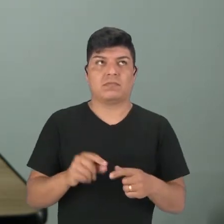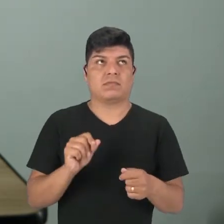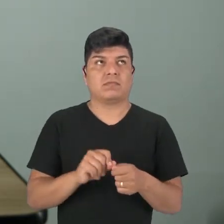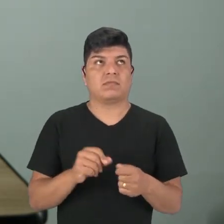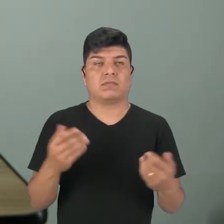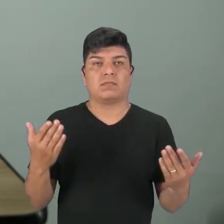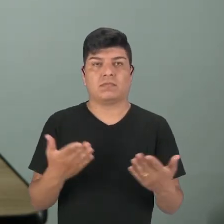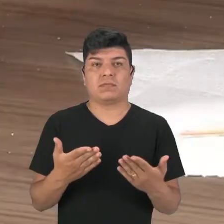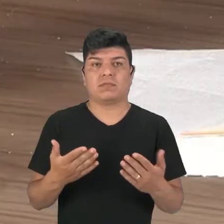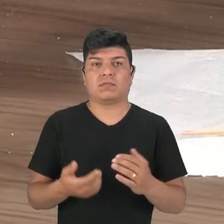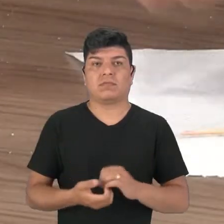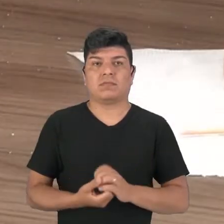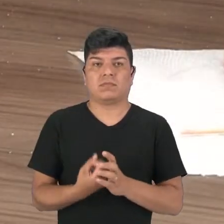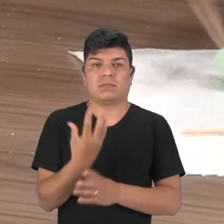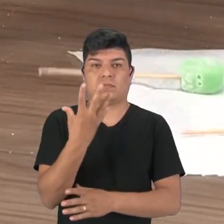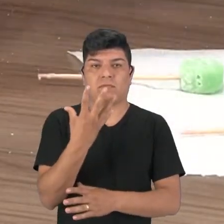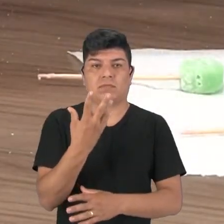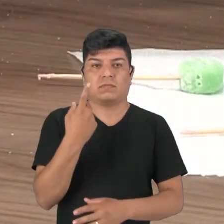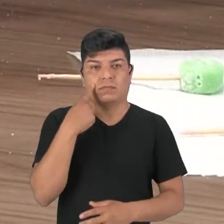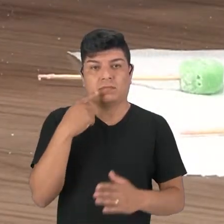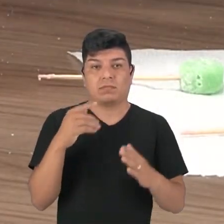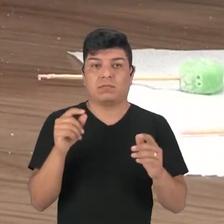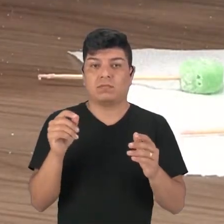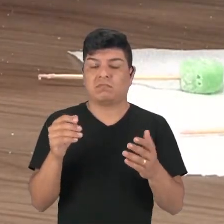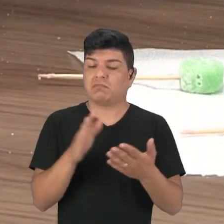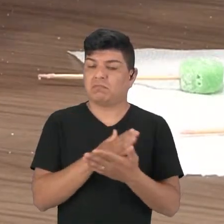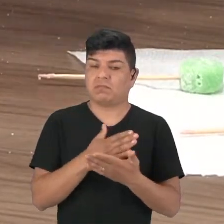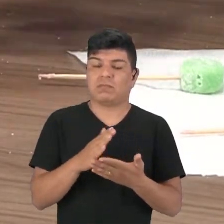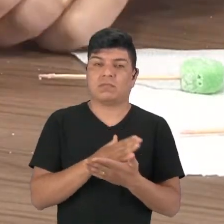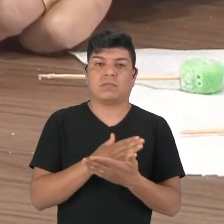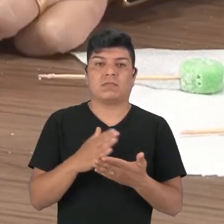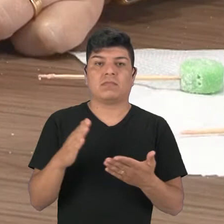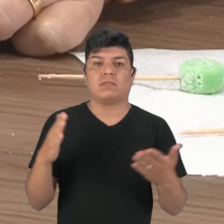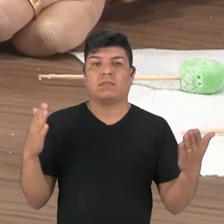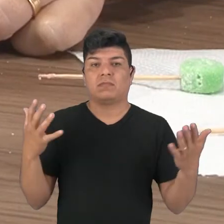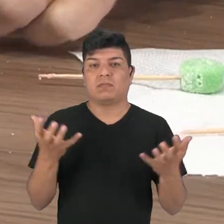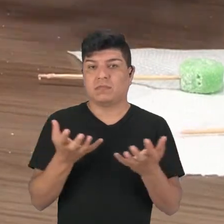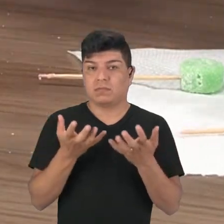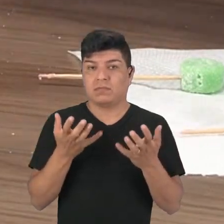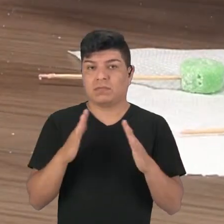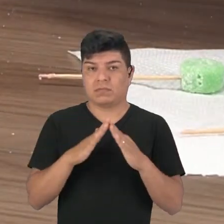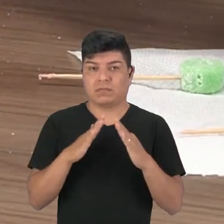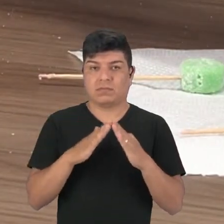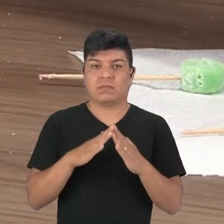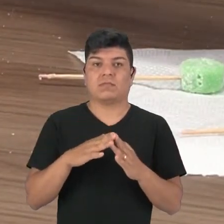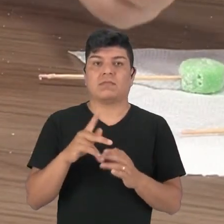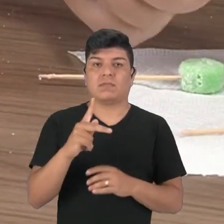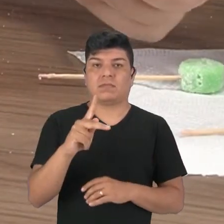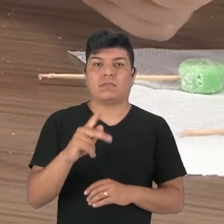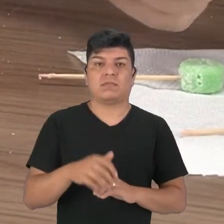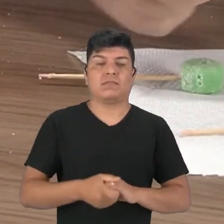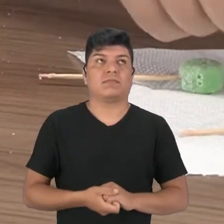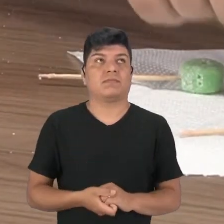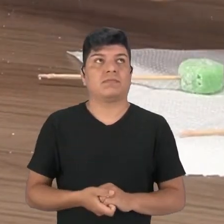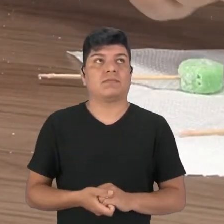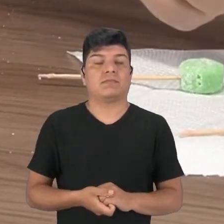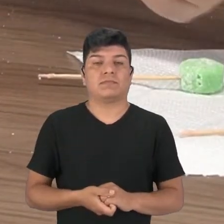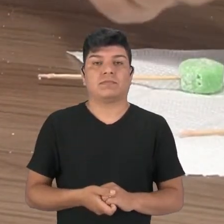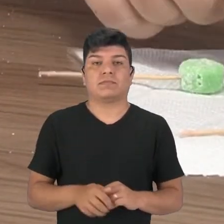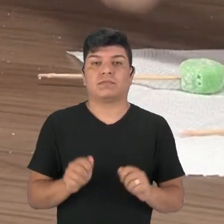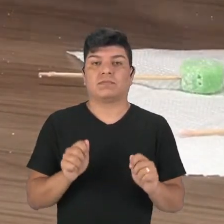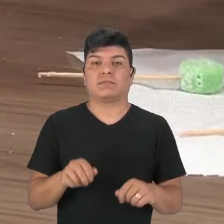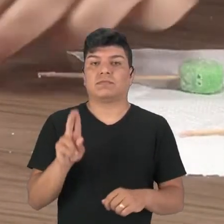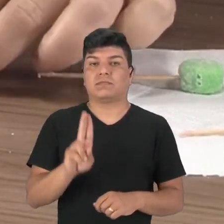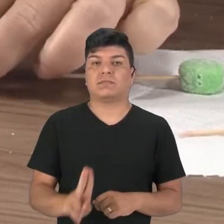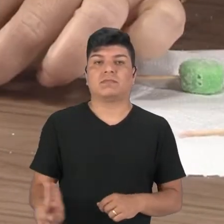pirâmide. Dá para vocês fazerem qualquer forma que vocês quiserem aí na casa de vocês, né? Vocês